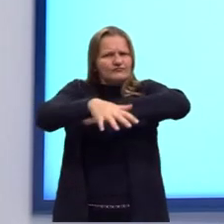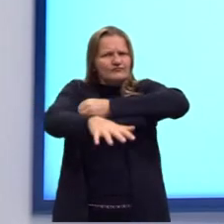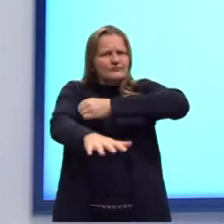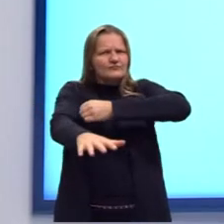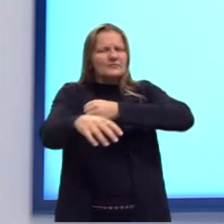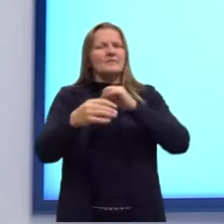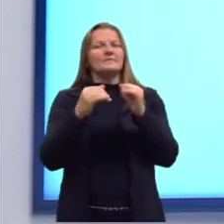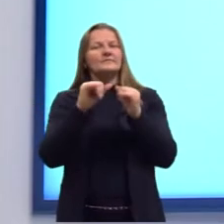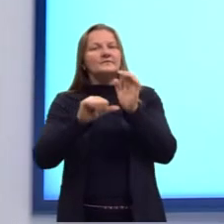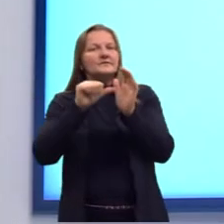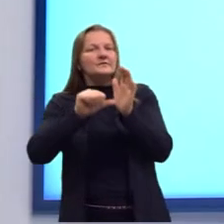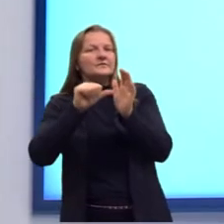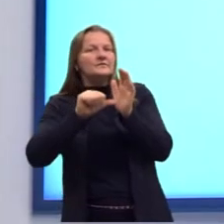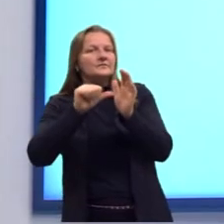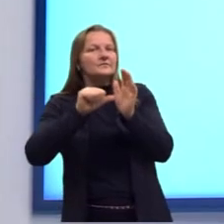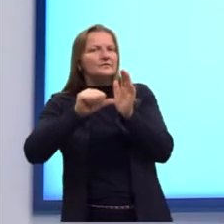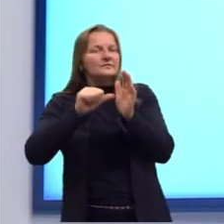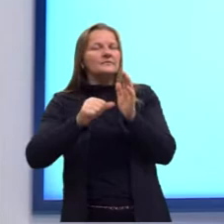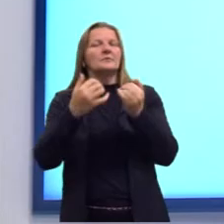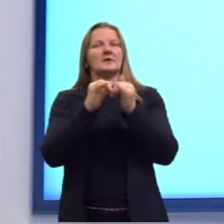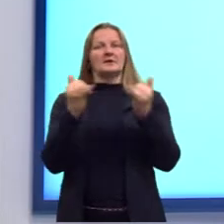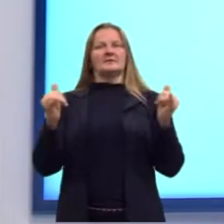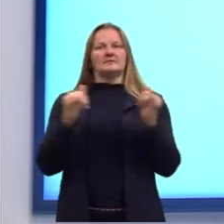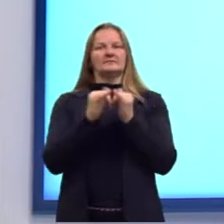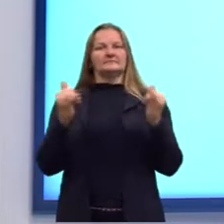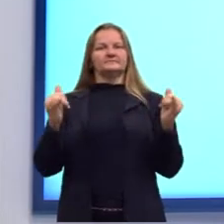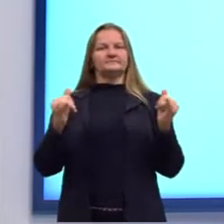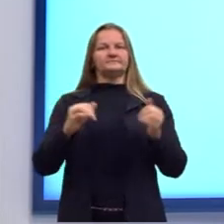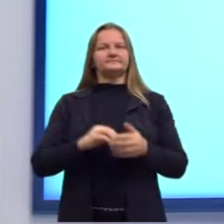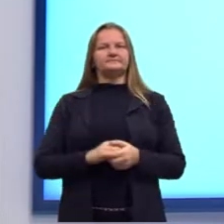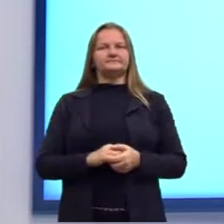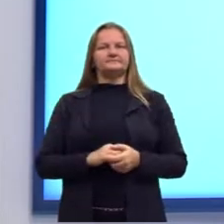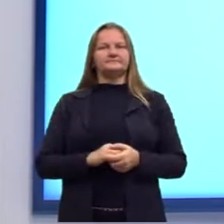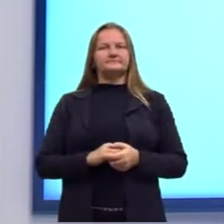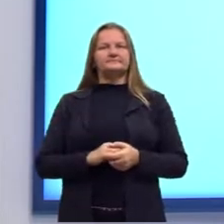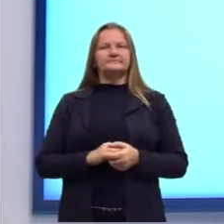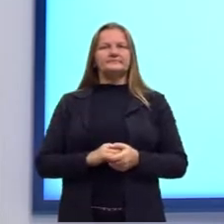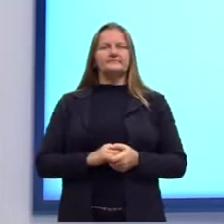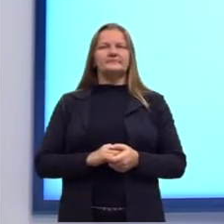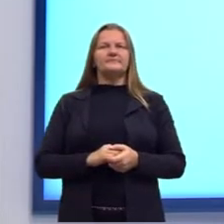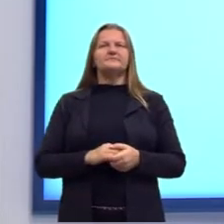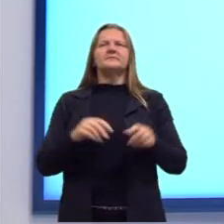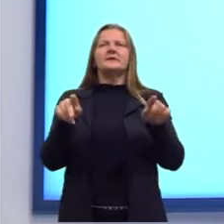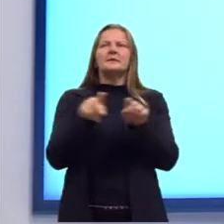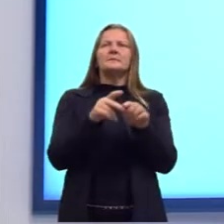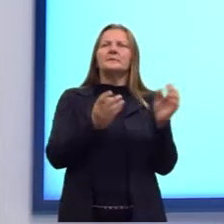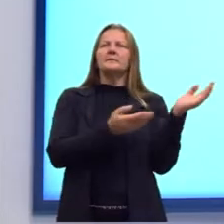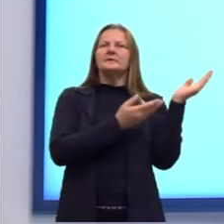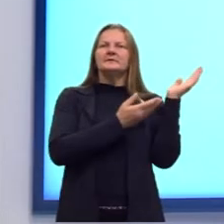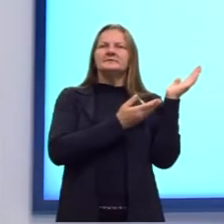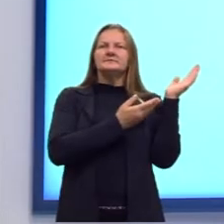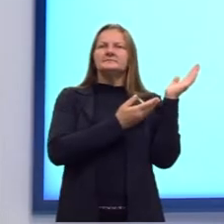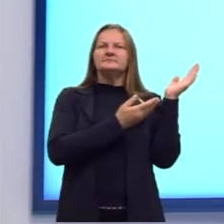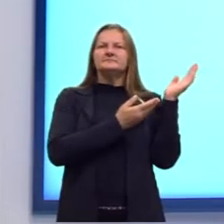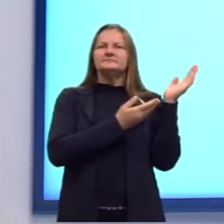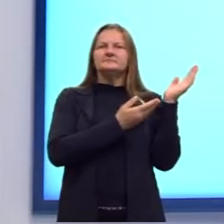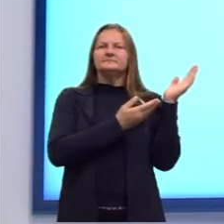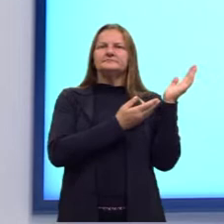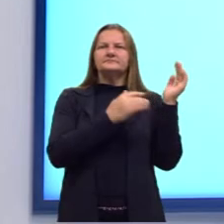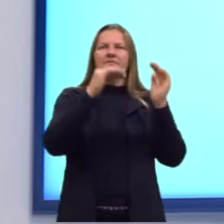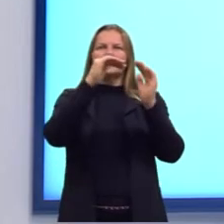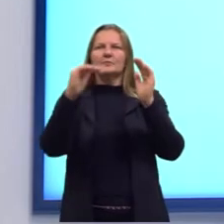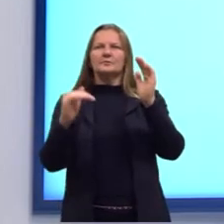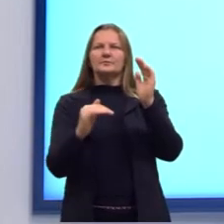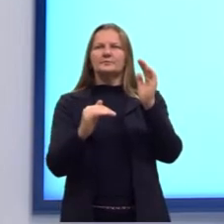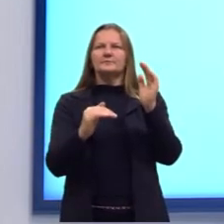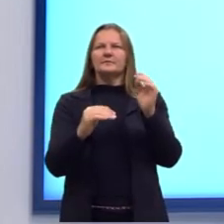que é que se transforma depois na energia elétrika e aqui a gente tem embaixo né é a gente